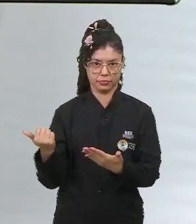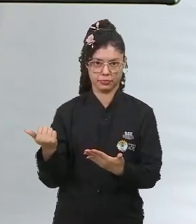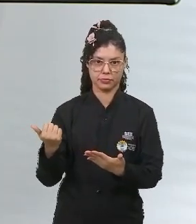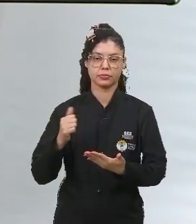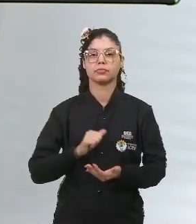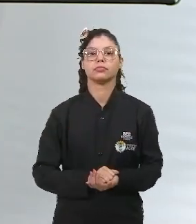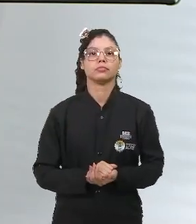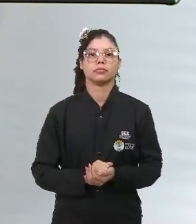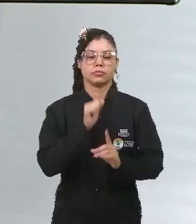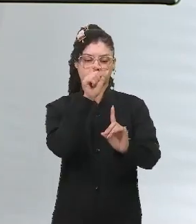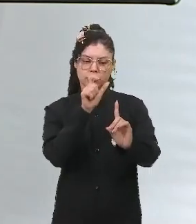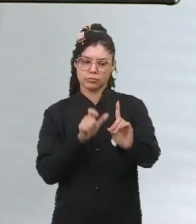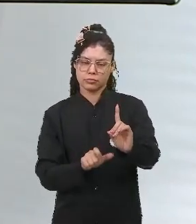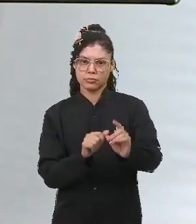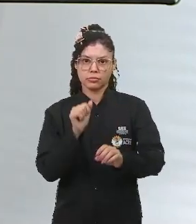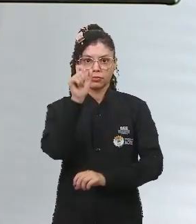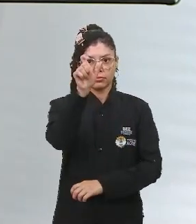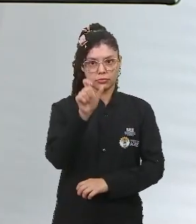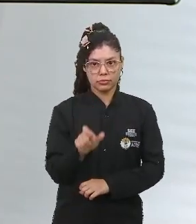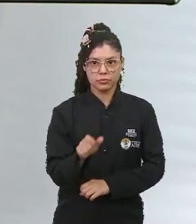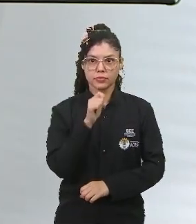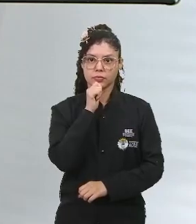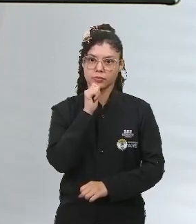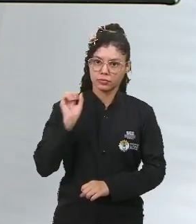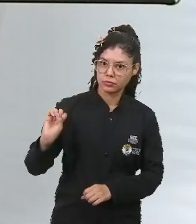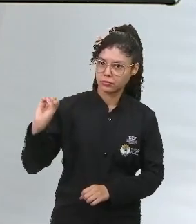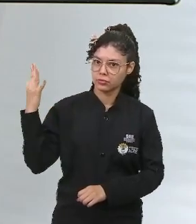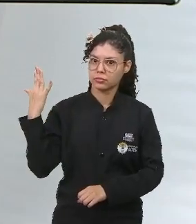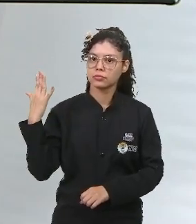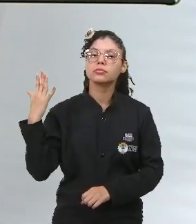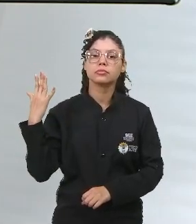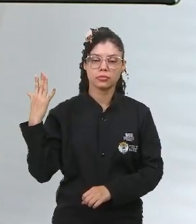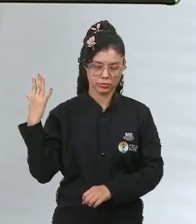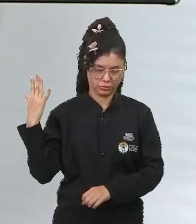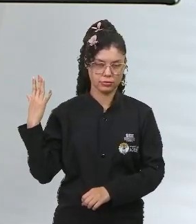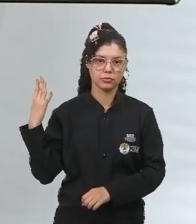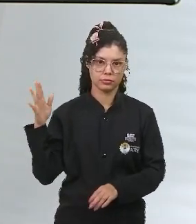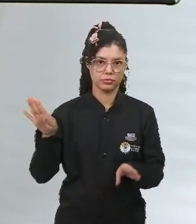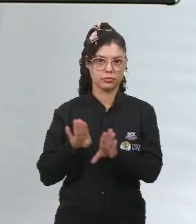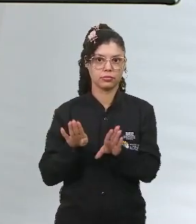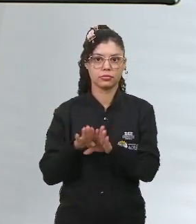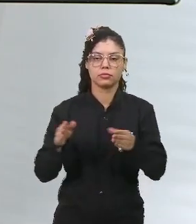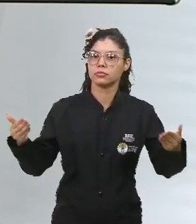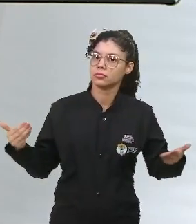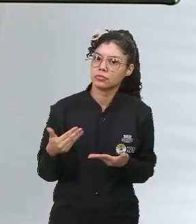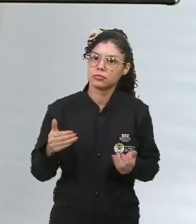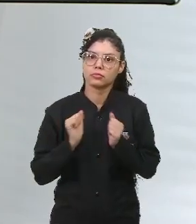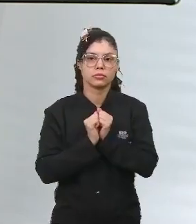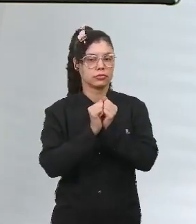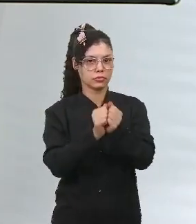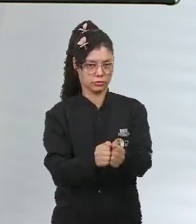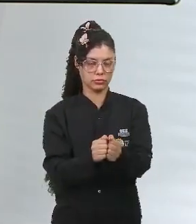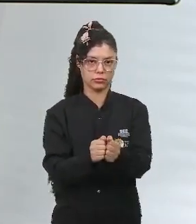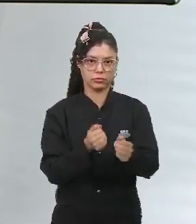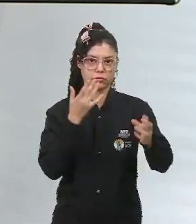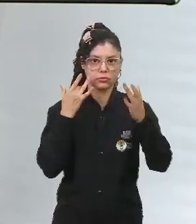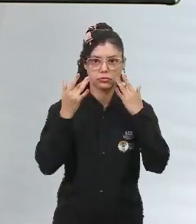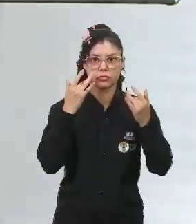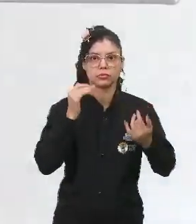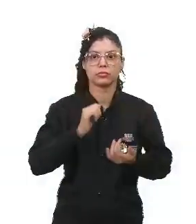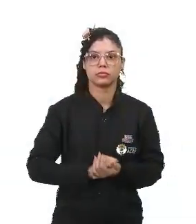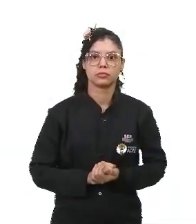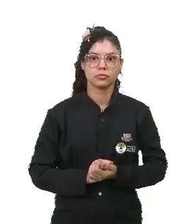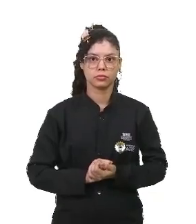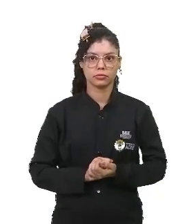dos atores, dos personagens, elas acontecem ali no aqui e agora, junto com o espetáculo,